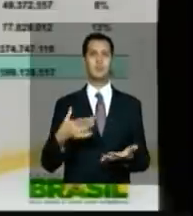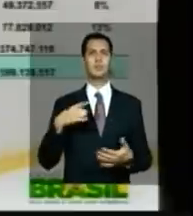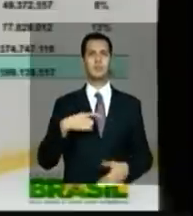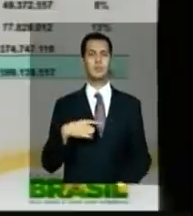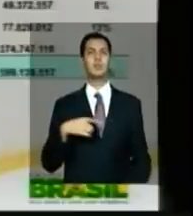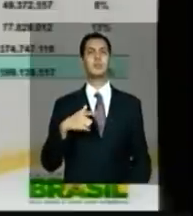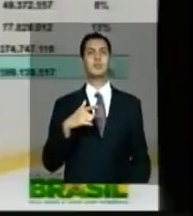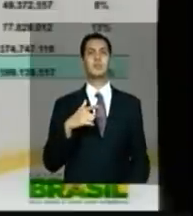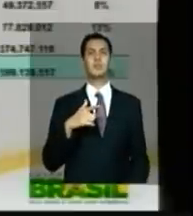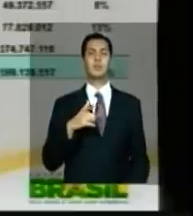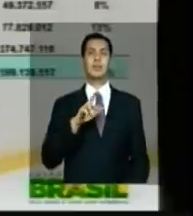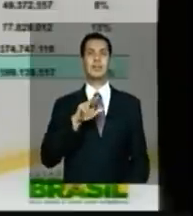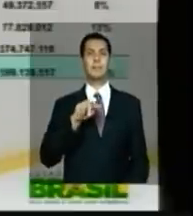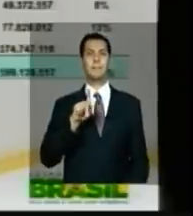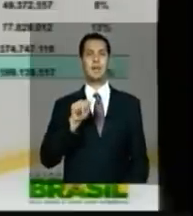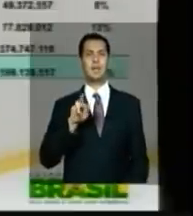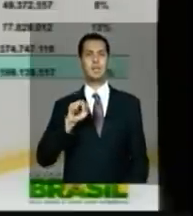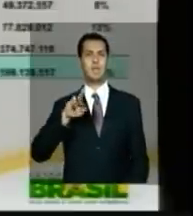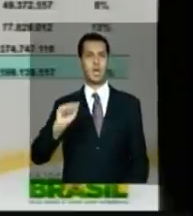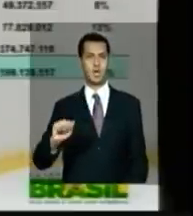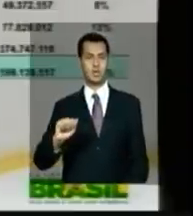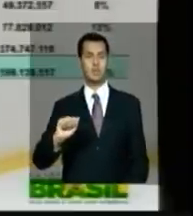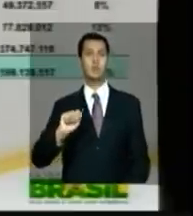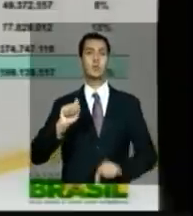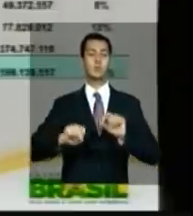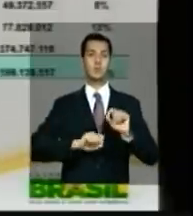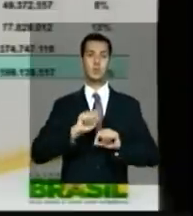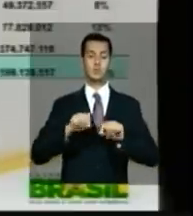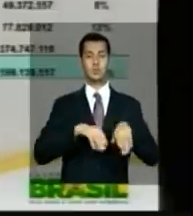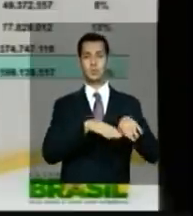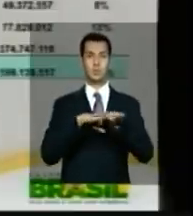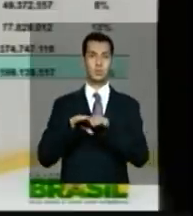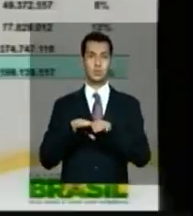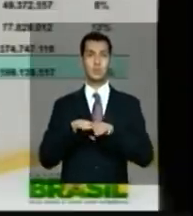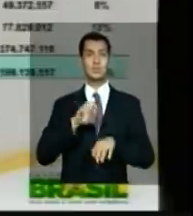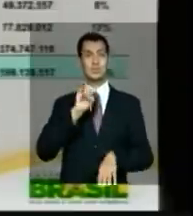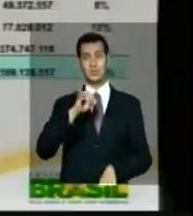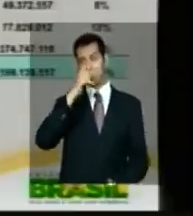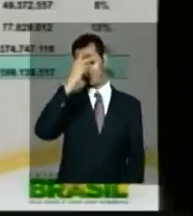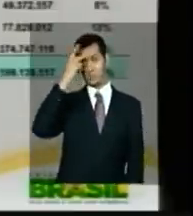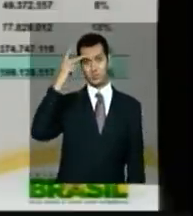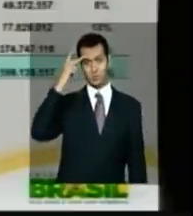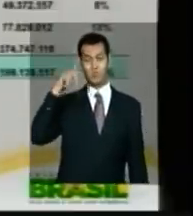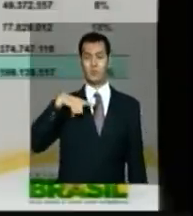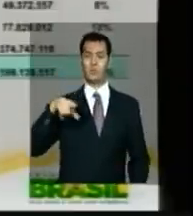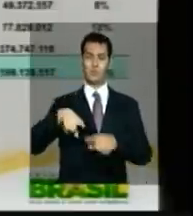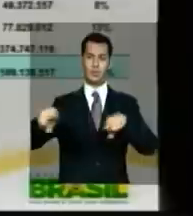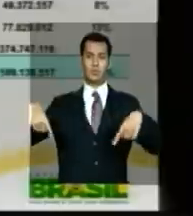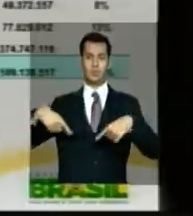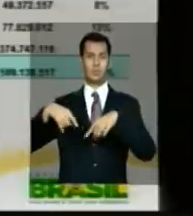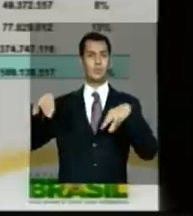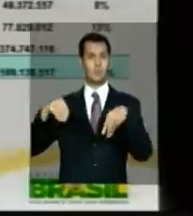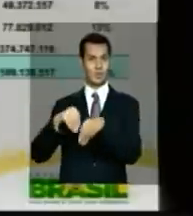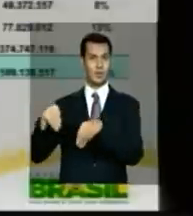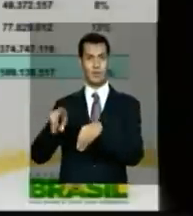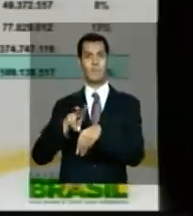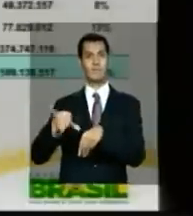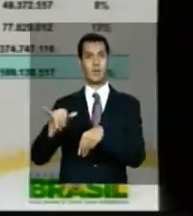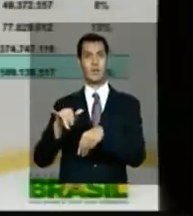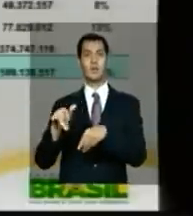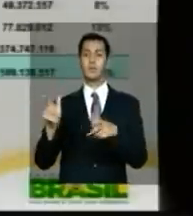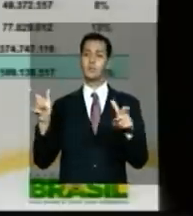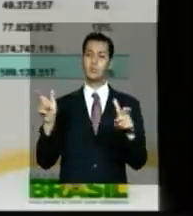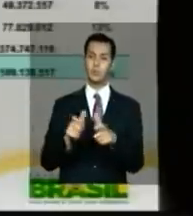Justiça ripária quem tem menos área de terra vai recompor menos a sua app